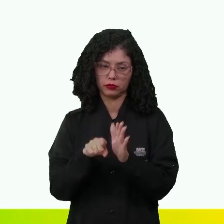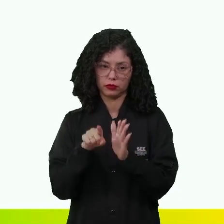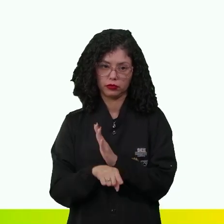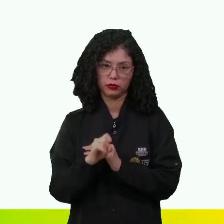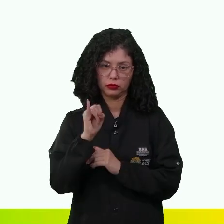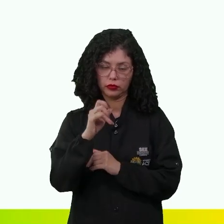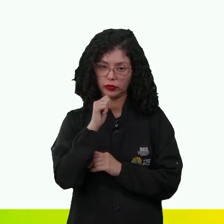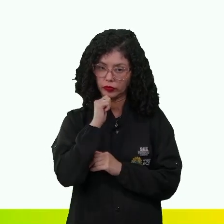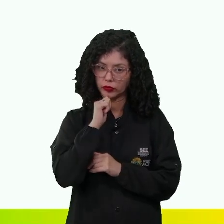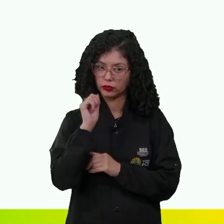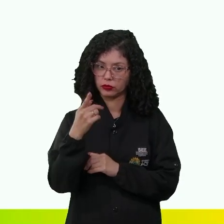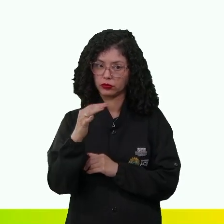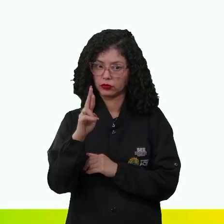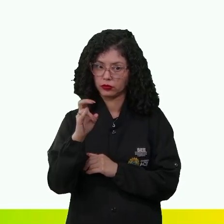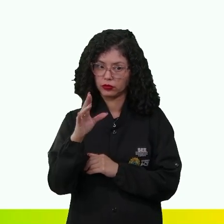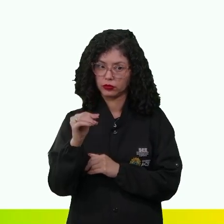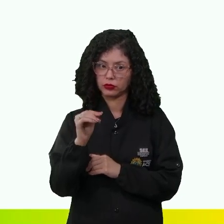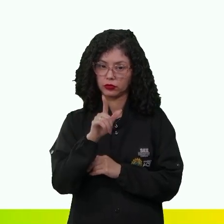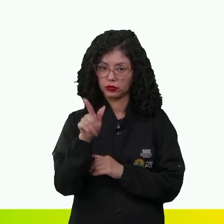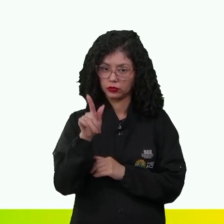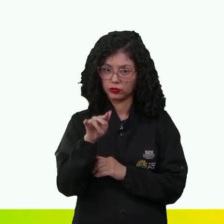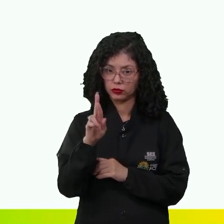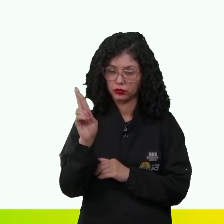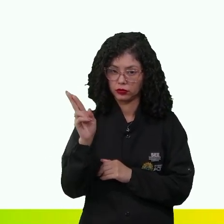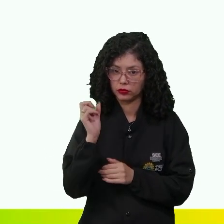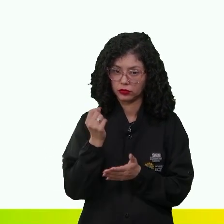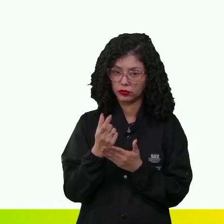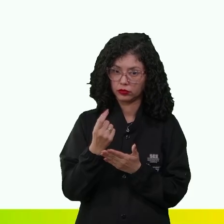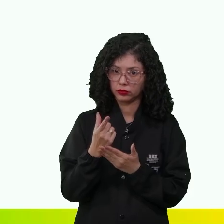vocês: existe proporcionalidade entre gramas e preço?